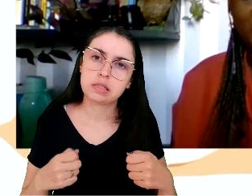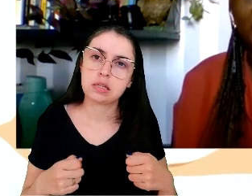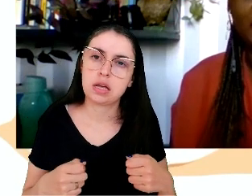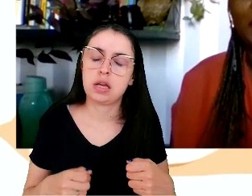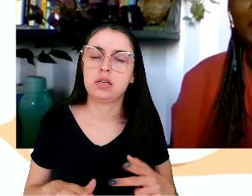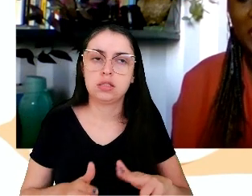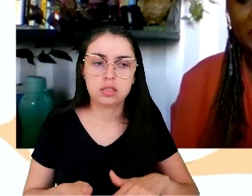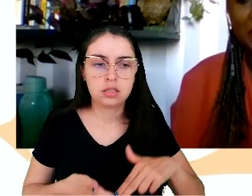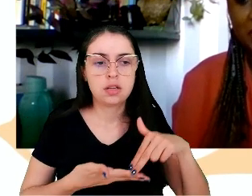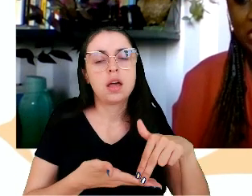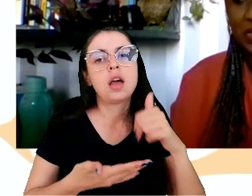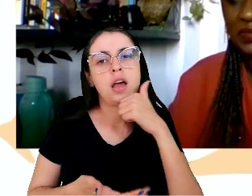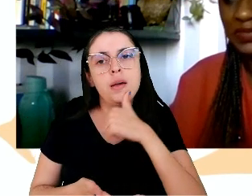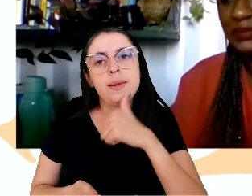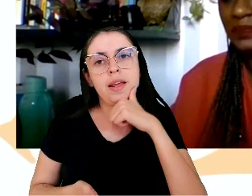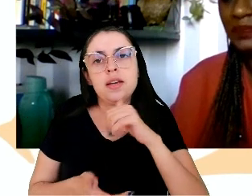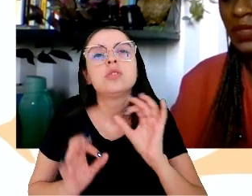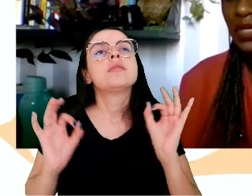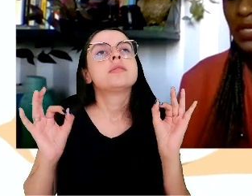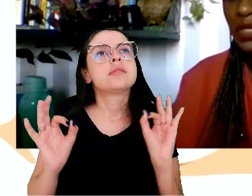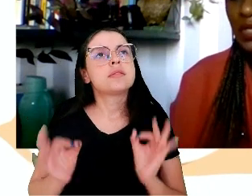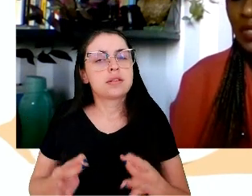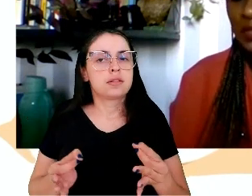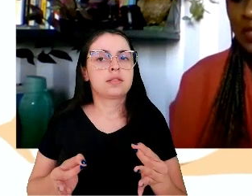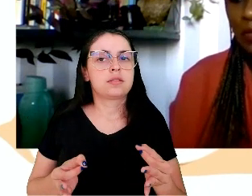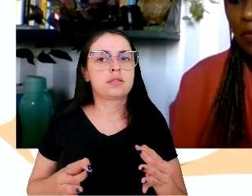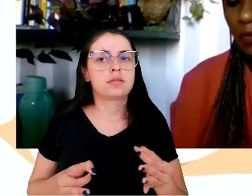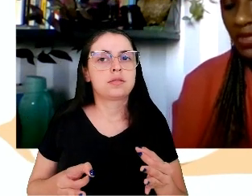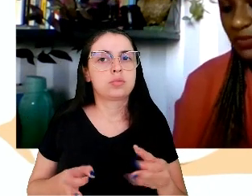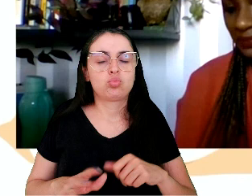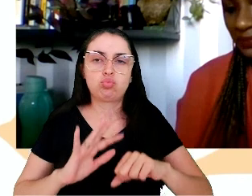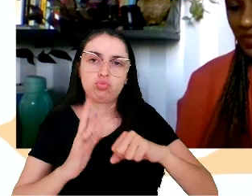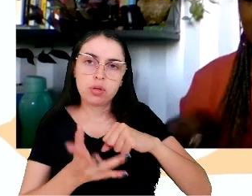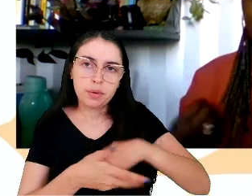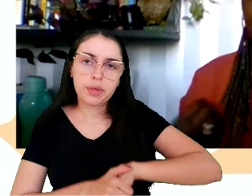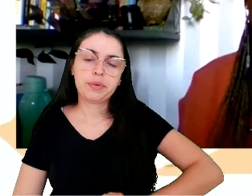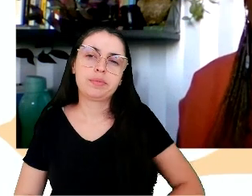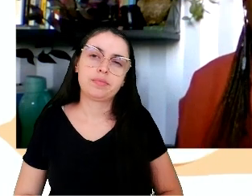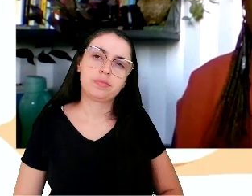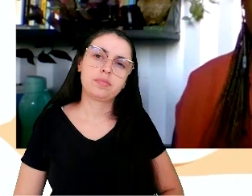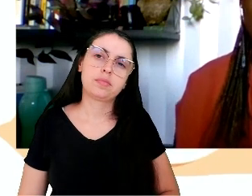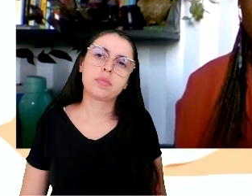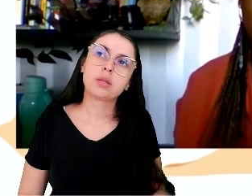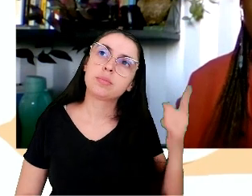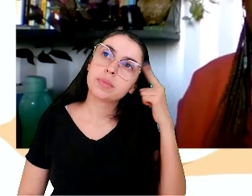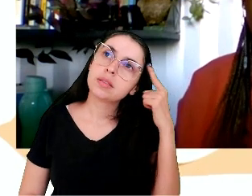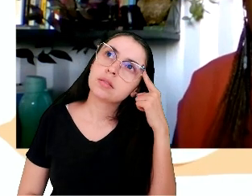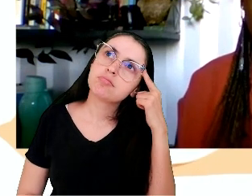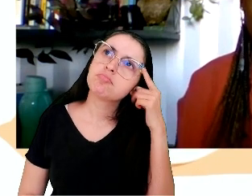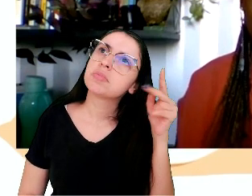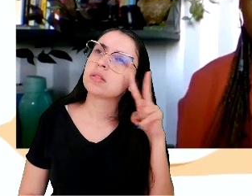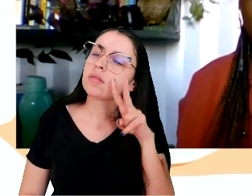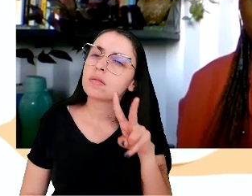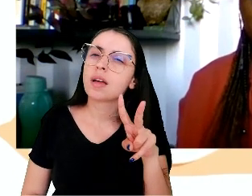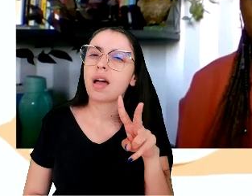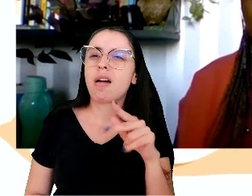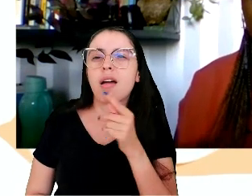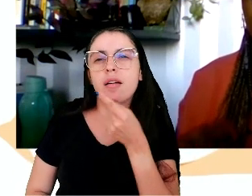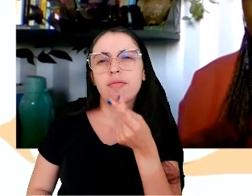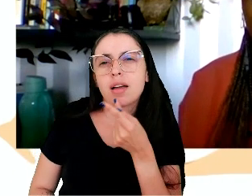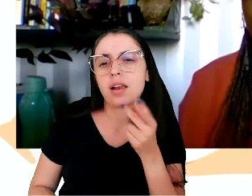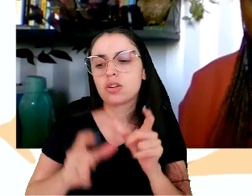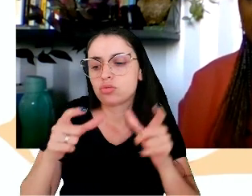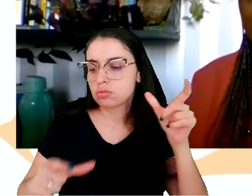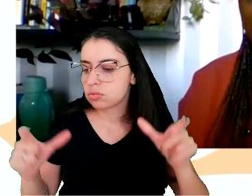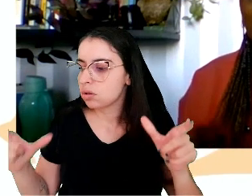a mulher equilibrada durante a pandemia. Então, algumas coisas me saltaram muito aos olhos aqui na fala de todos,